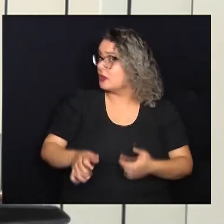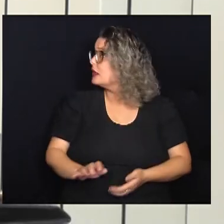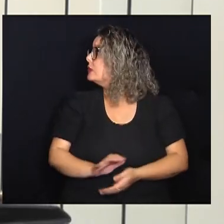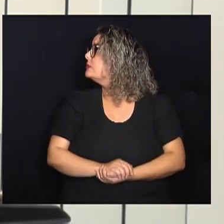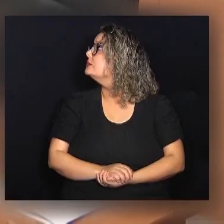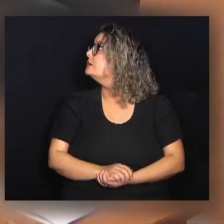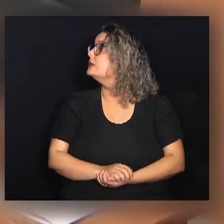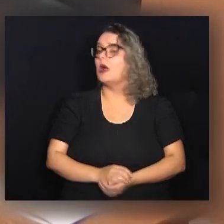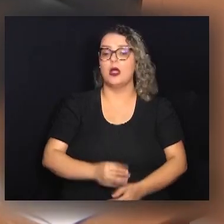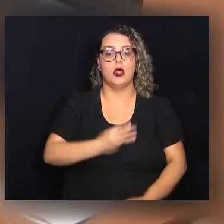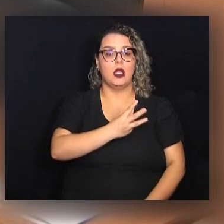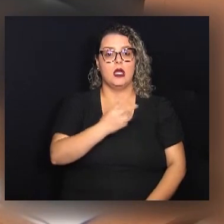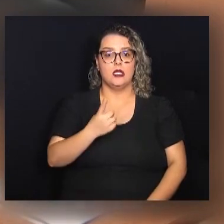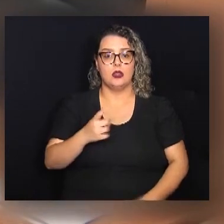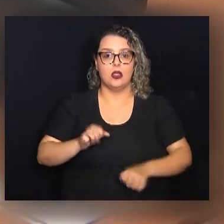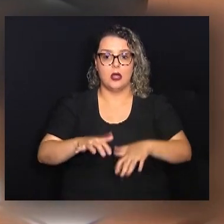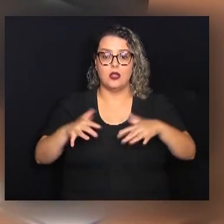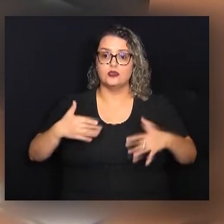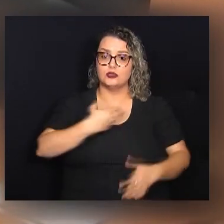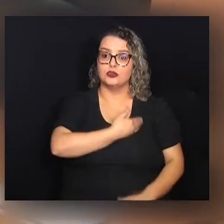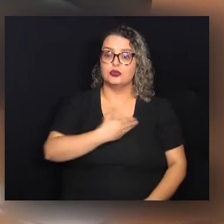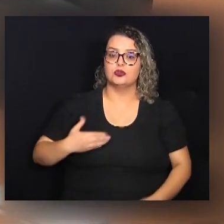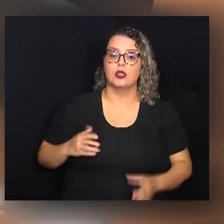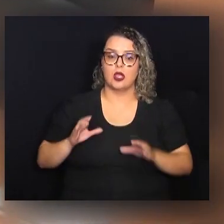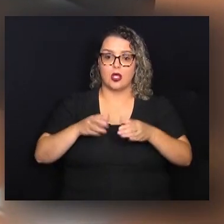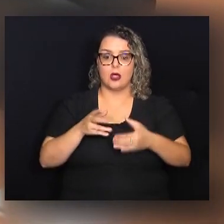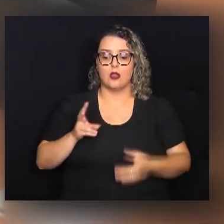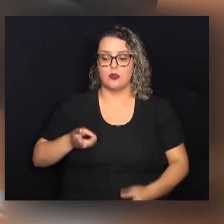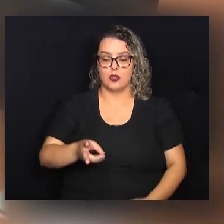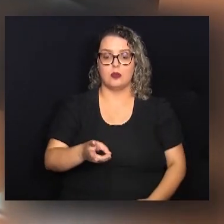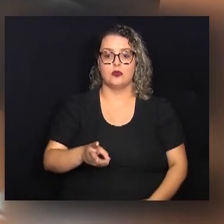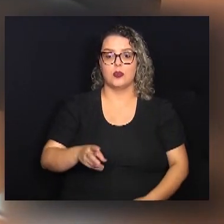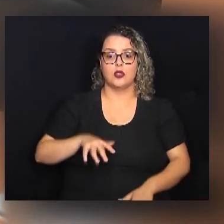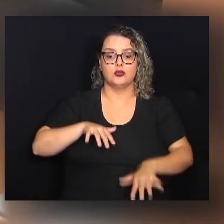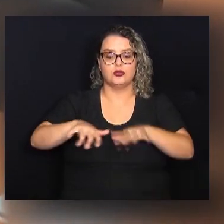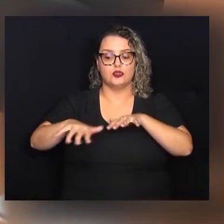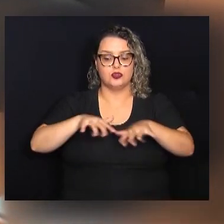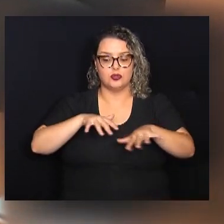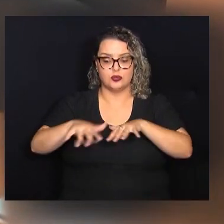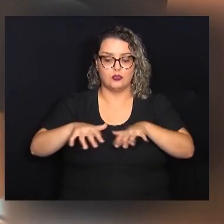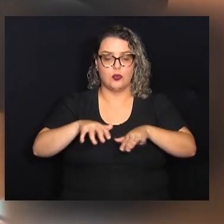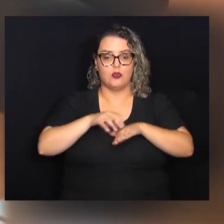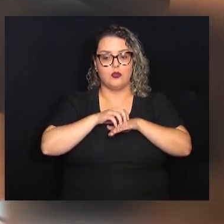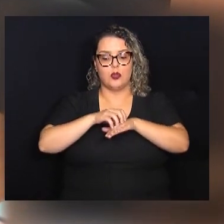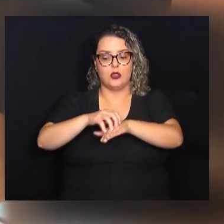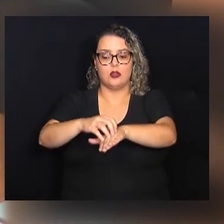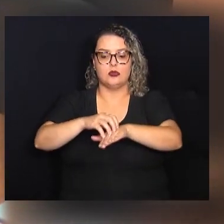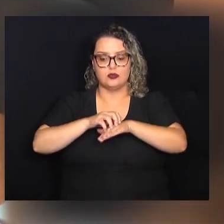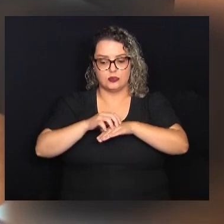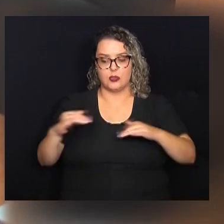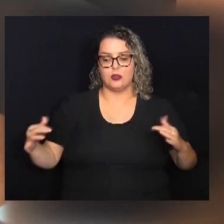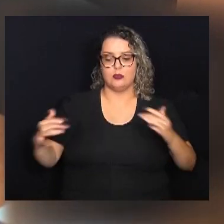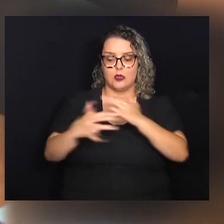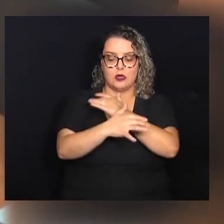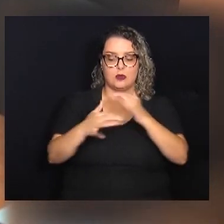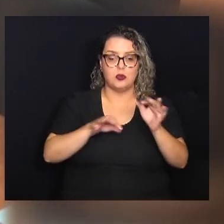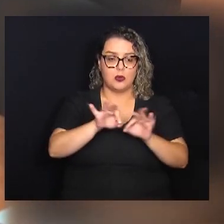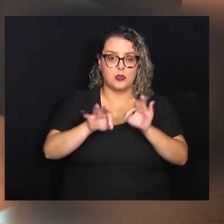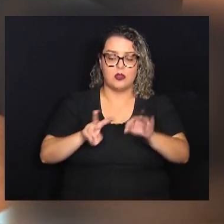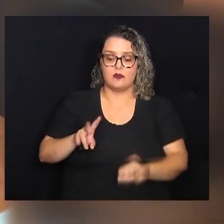fazer qualquer tipo de poda de arbusto, quanto mais de árvore. O que está se dando é um poder a